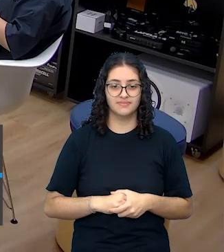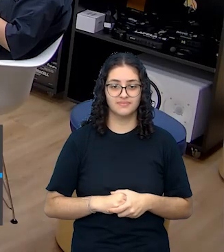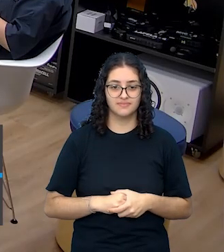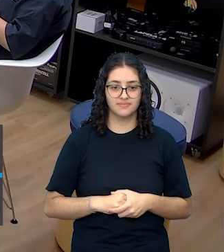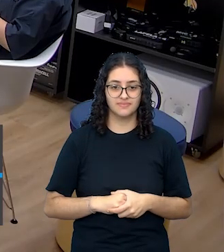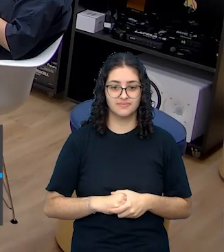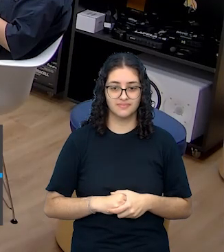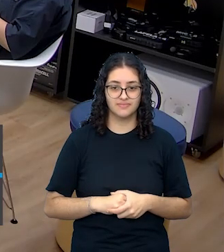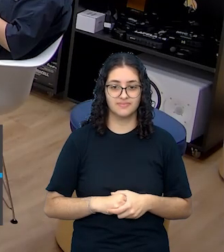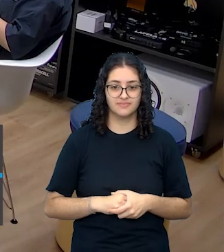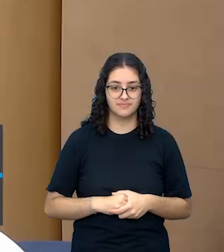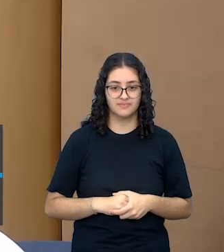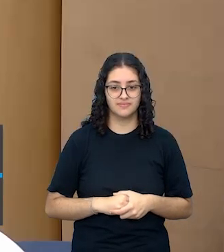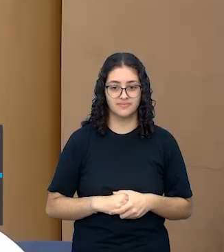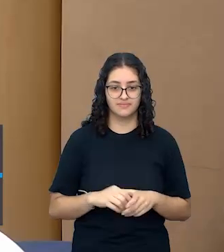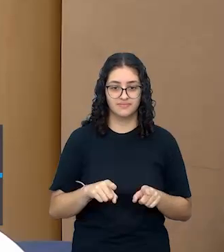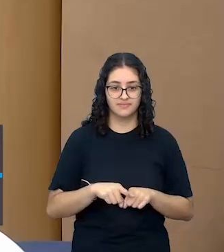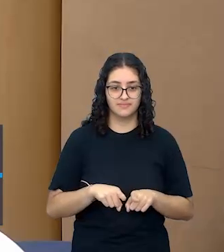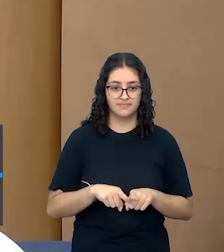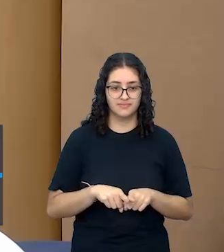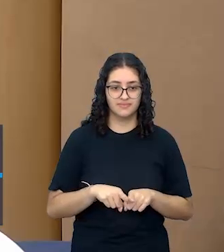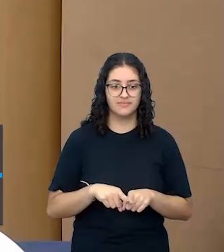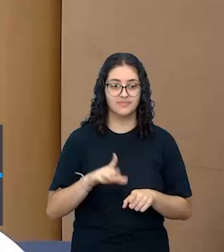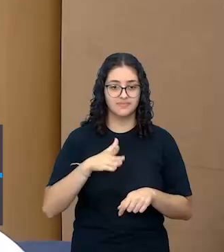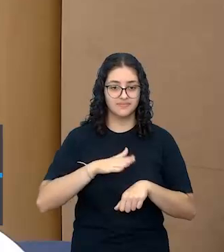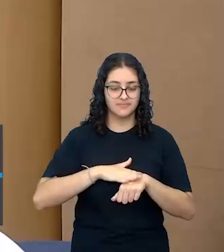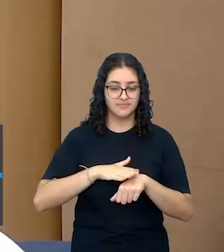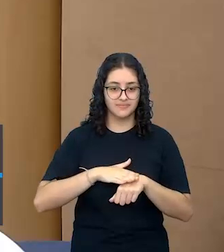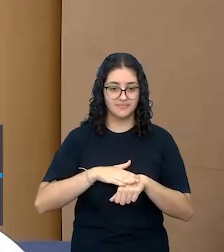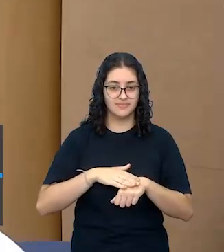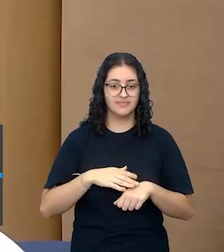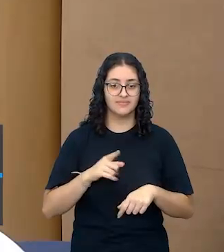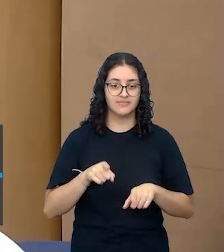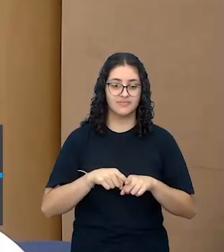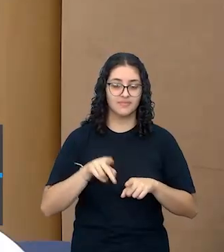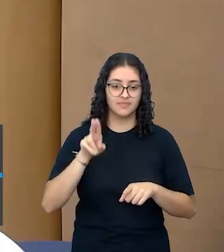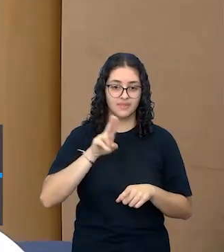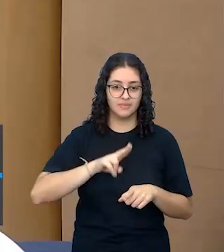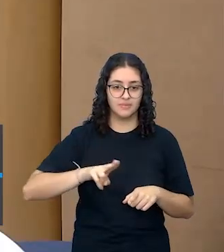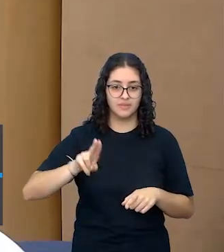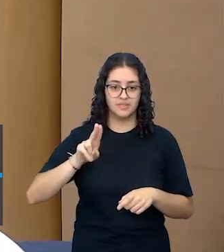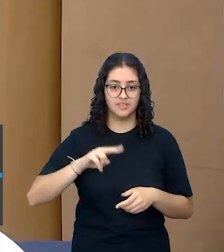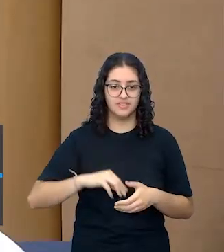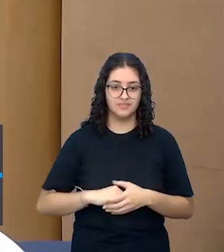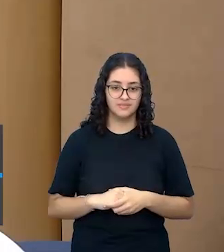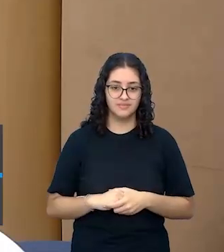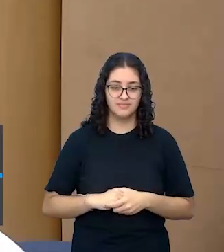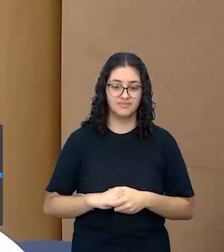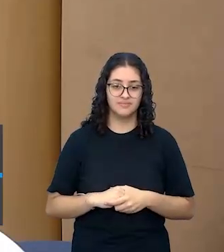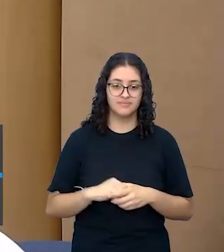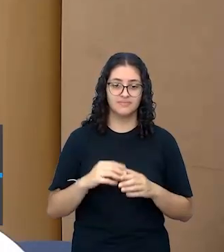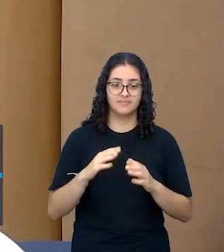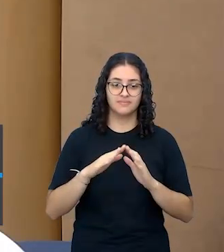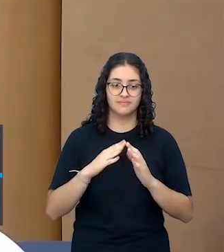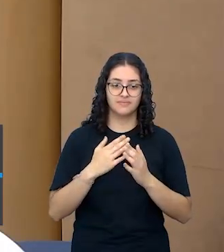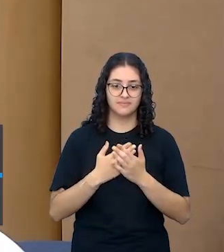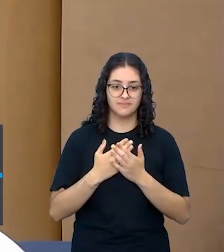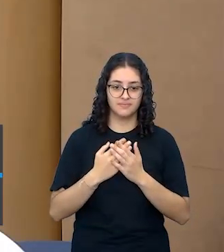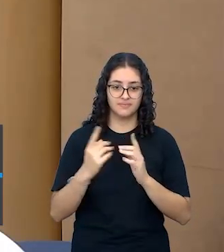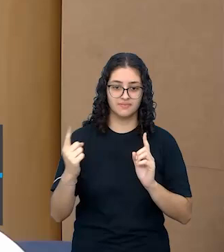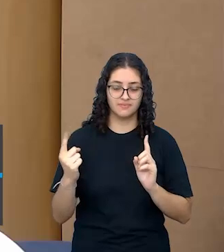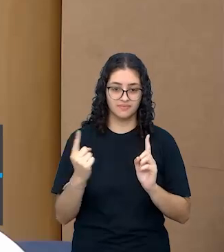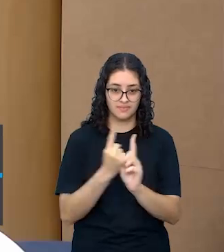O professor Aldo fala que já fez uma roda de conversa, utilizando a sala de aula